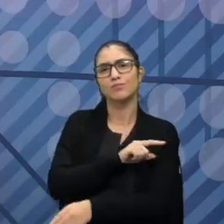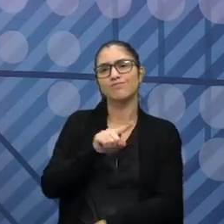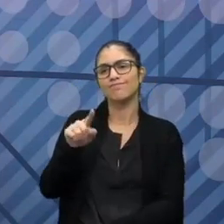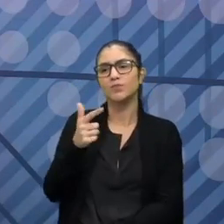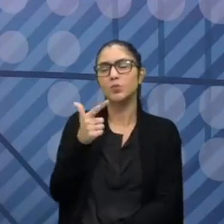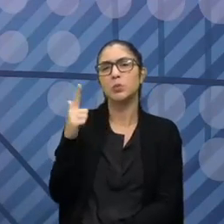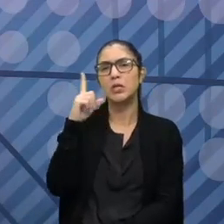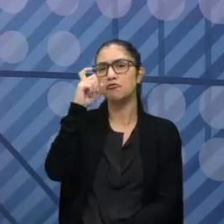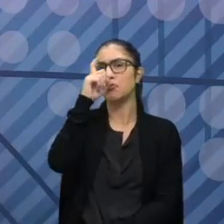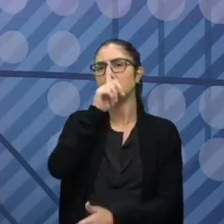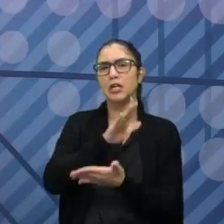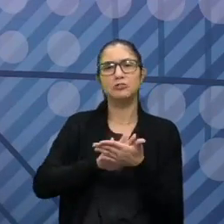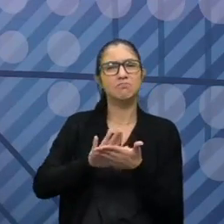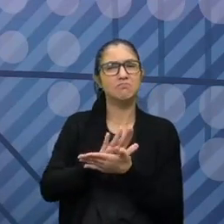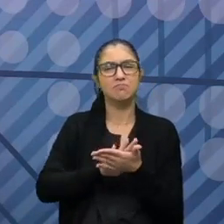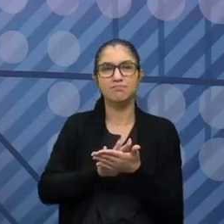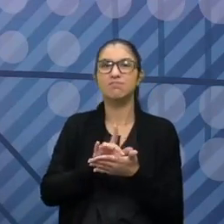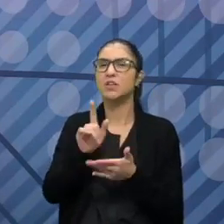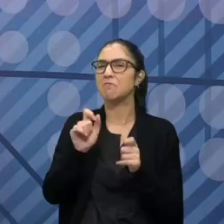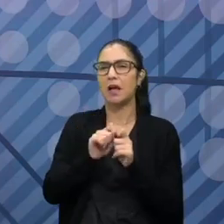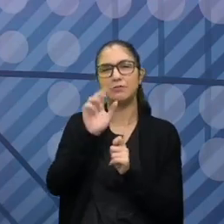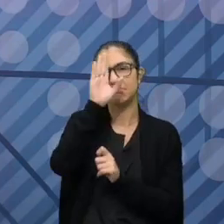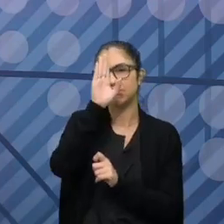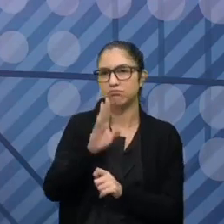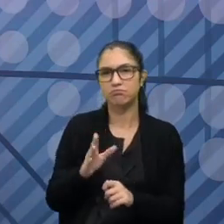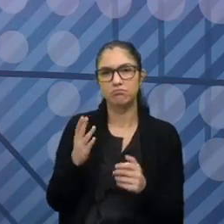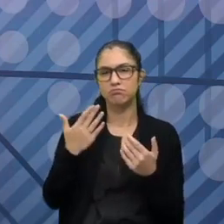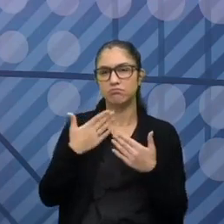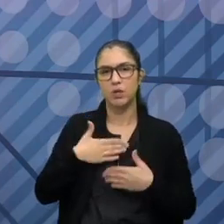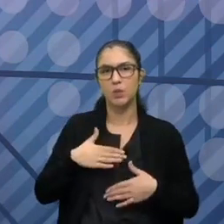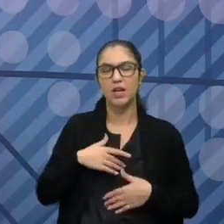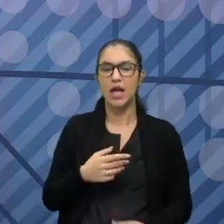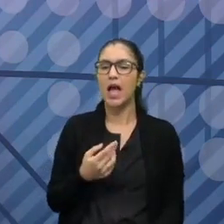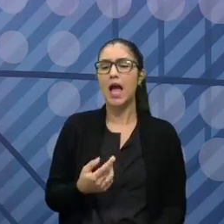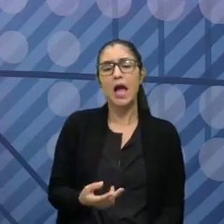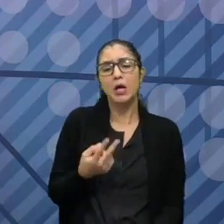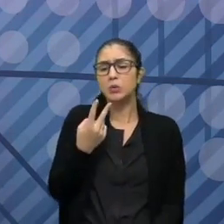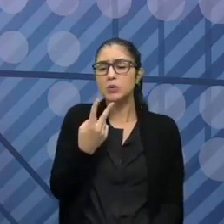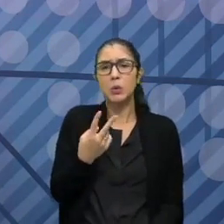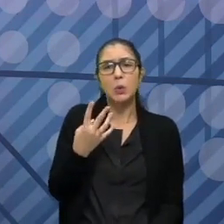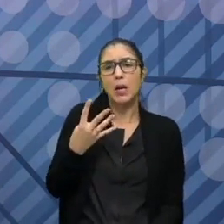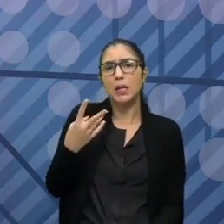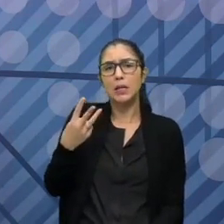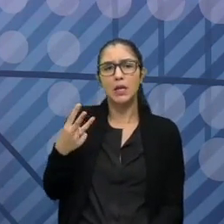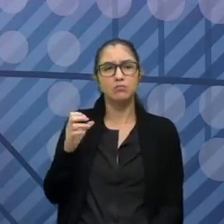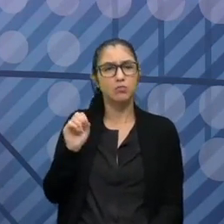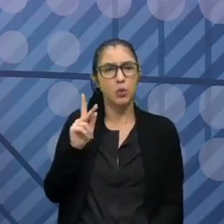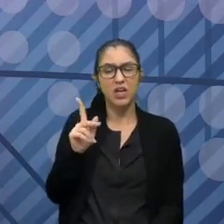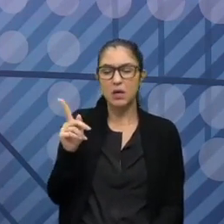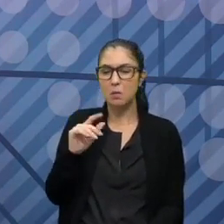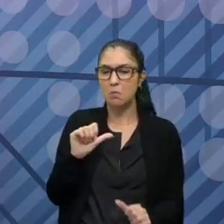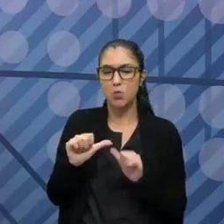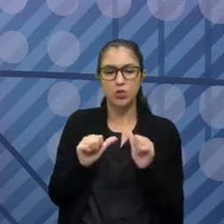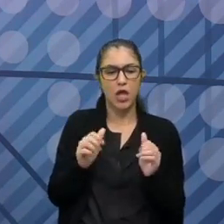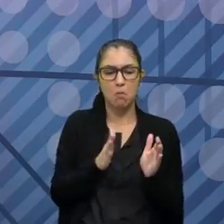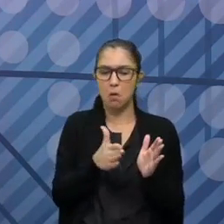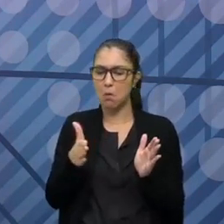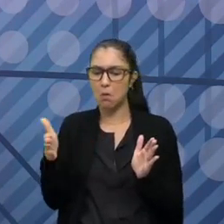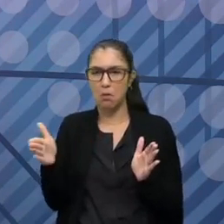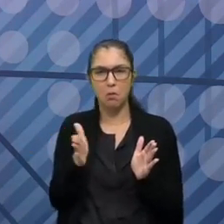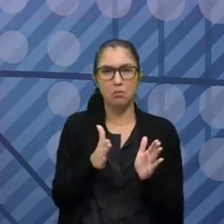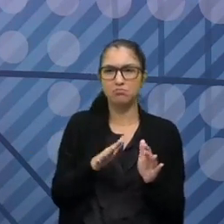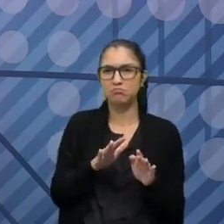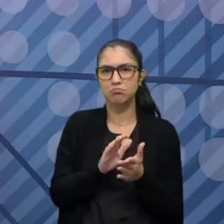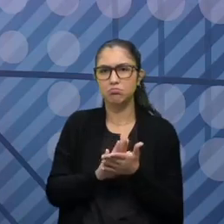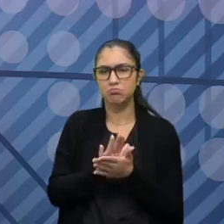têm dificuldade nenhuma nessa área, eles fazem direto. Tá? Ah, 243. Aqui, ó. Não mexi, não fui nem para a esquerda, nem para a